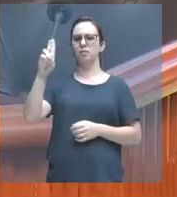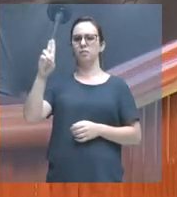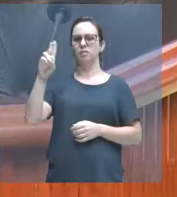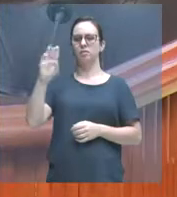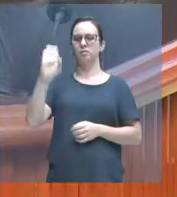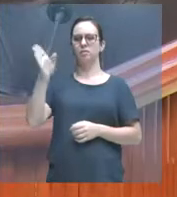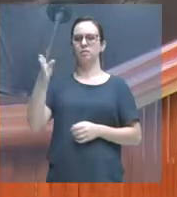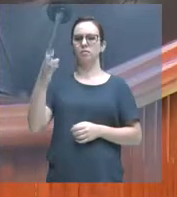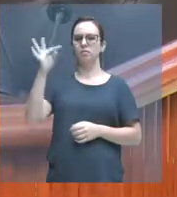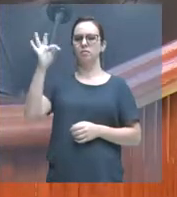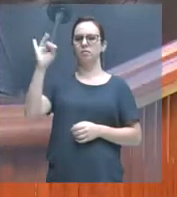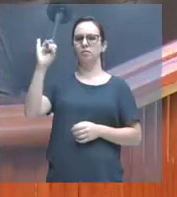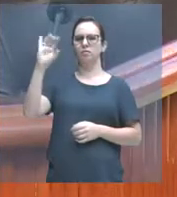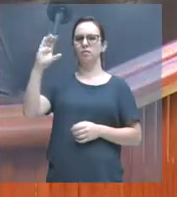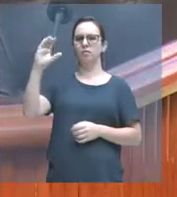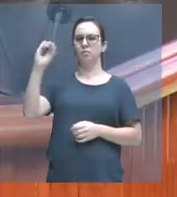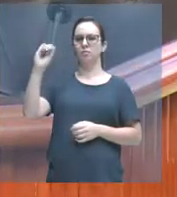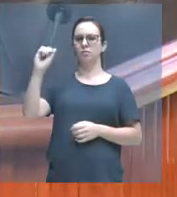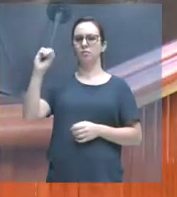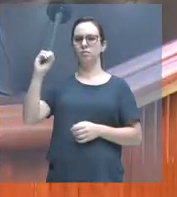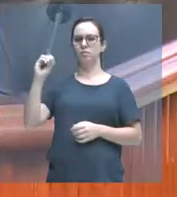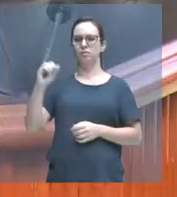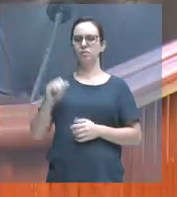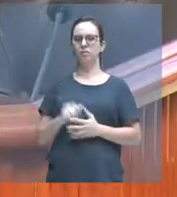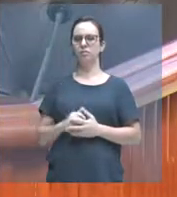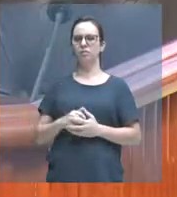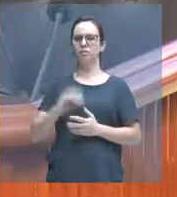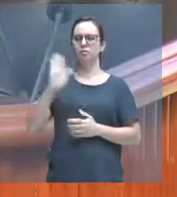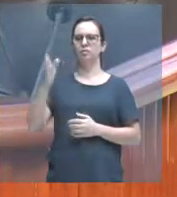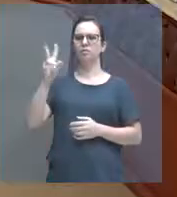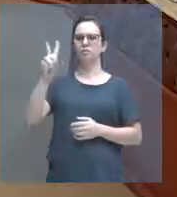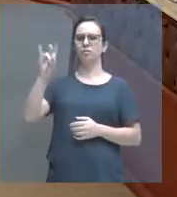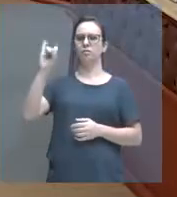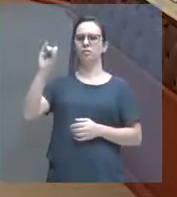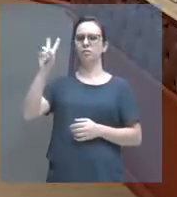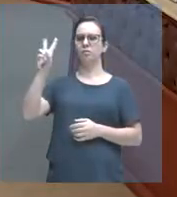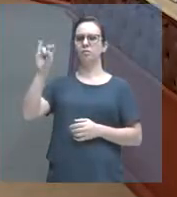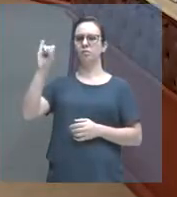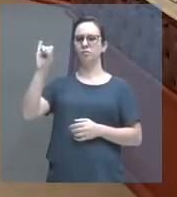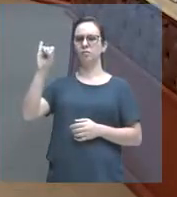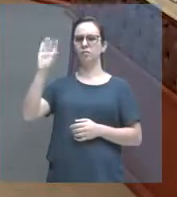e Vivi Lameu. Com vocês, o Outro Lado da Banda.